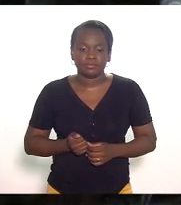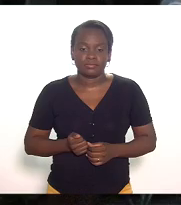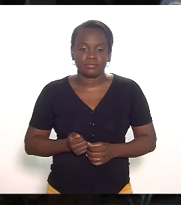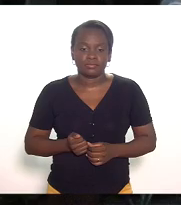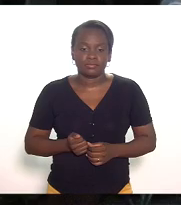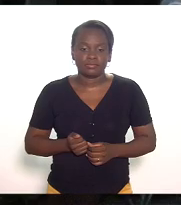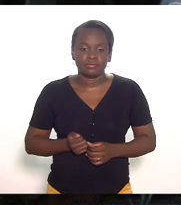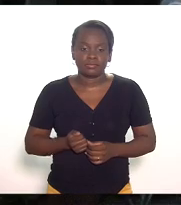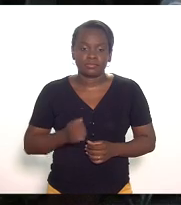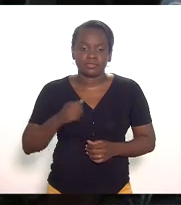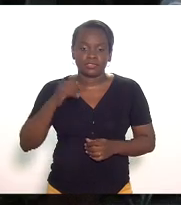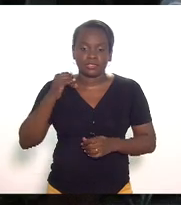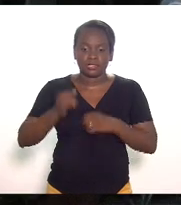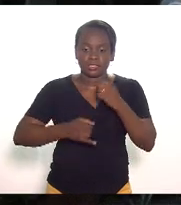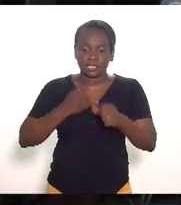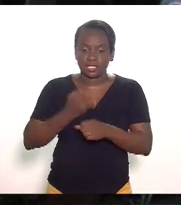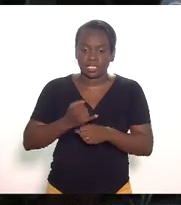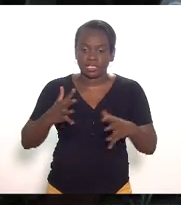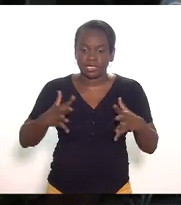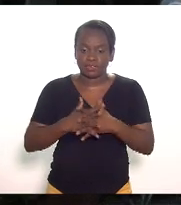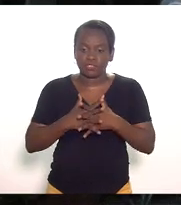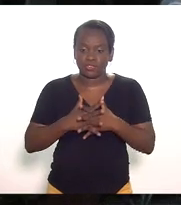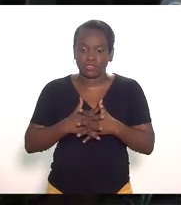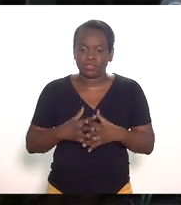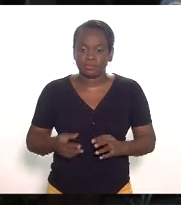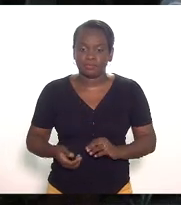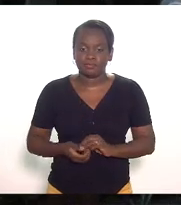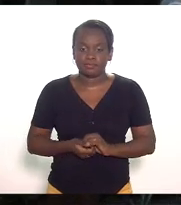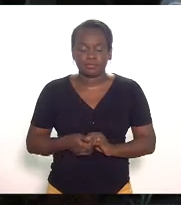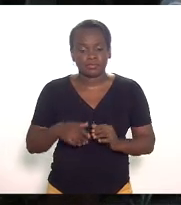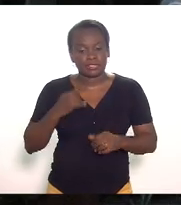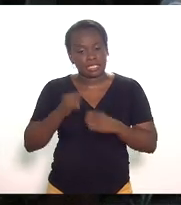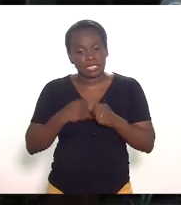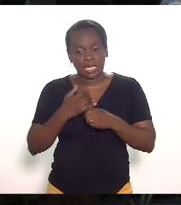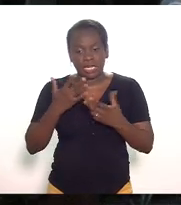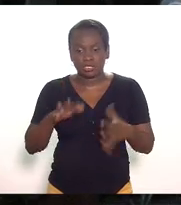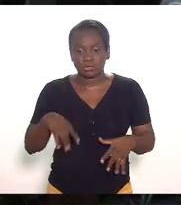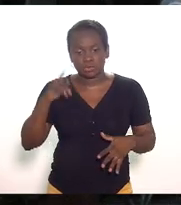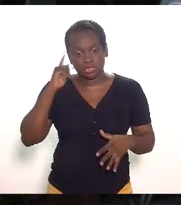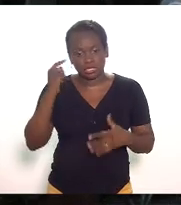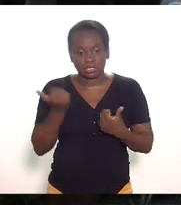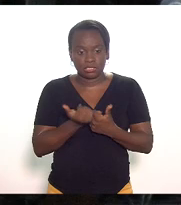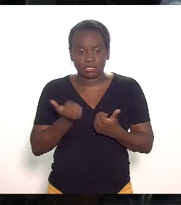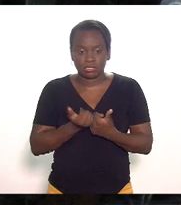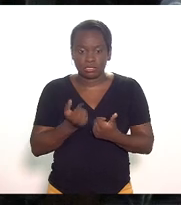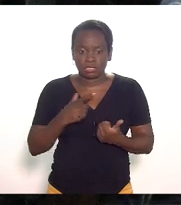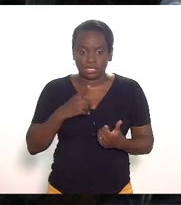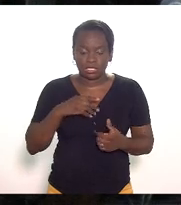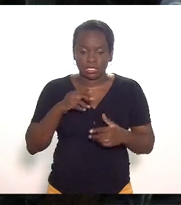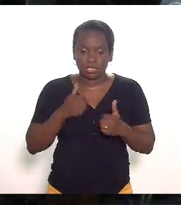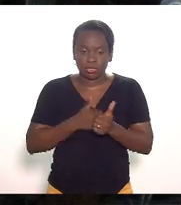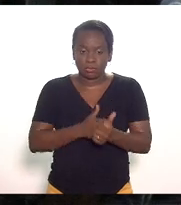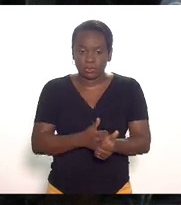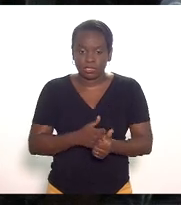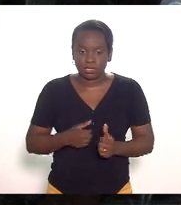a transmissão da deputada Lucinha travou, falhou, não sei se alguém da assessoria dela está